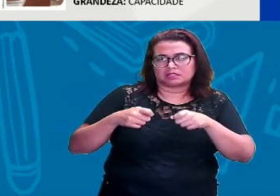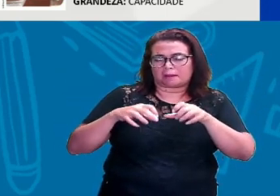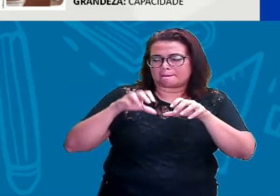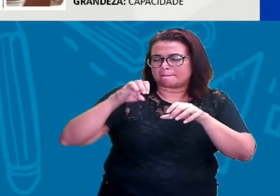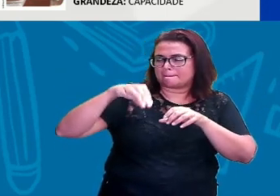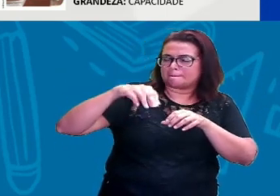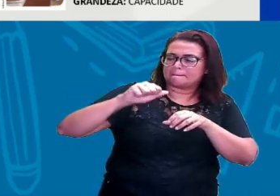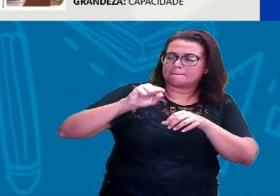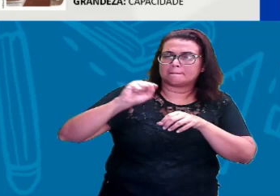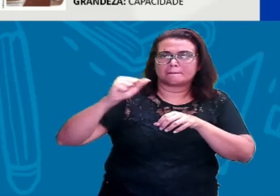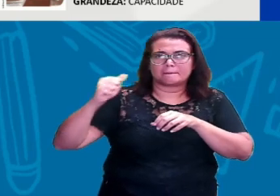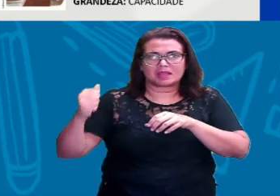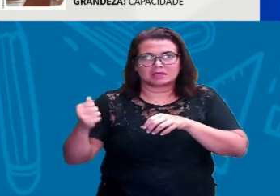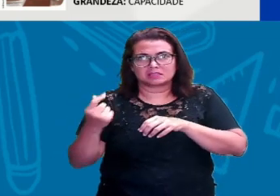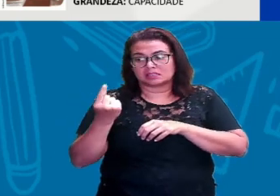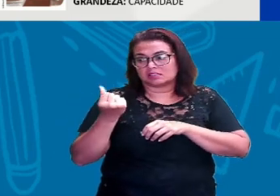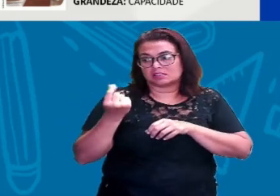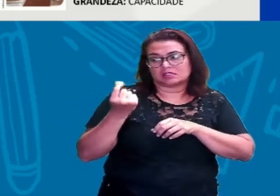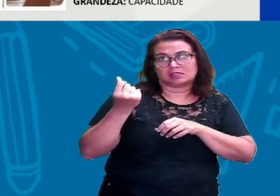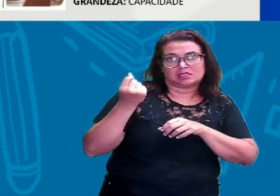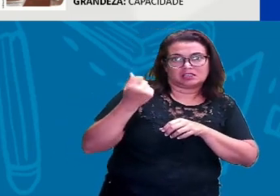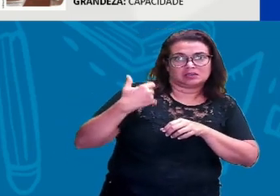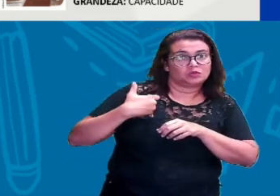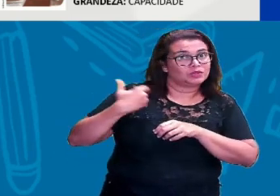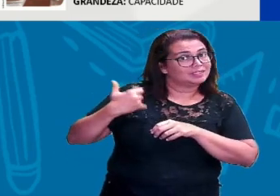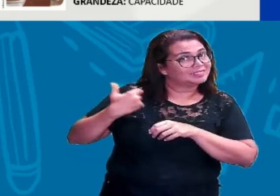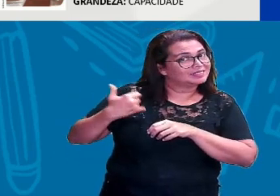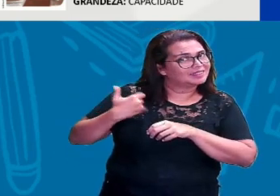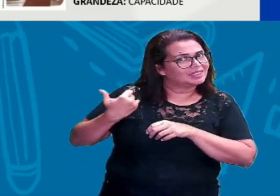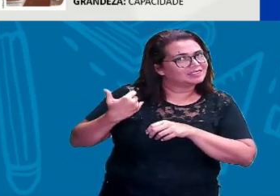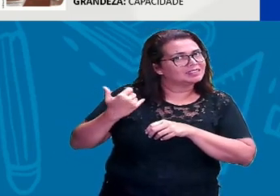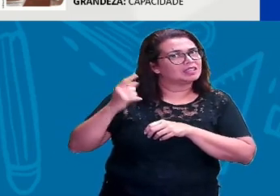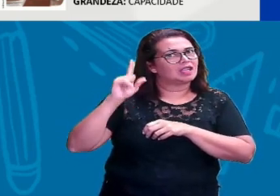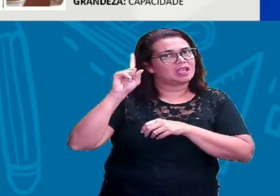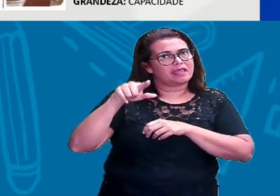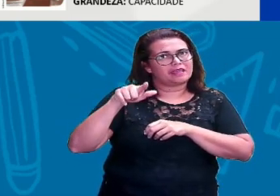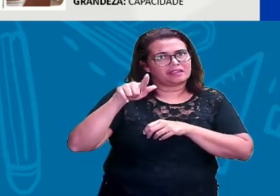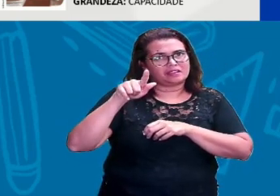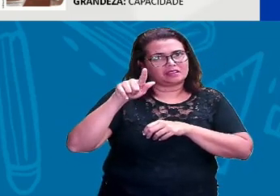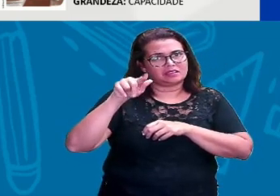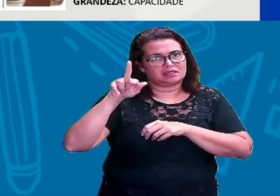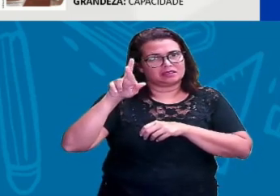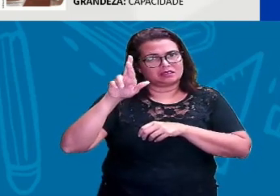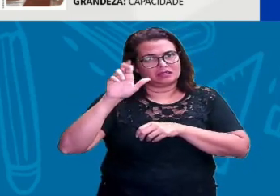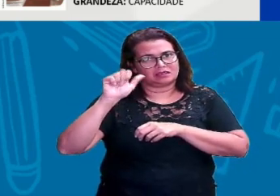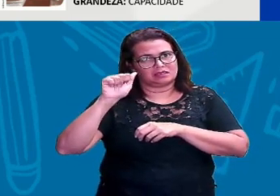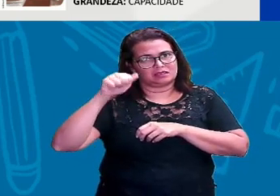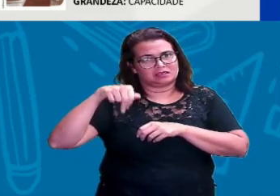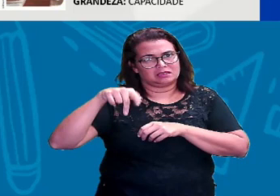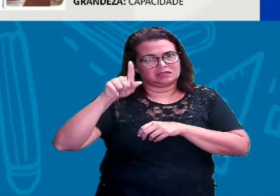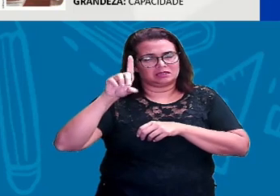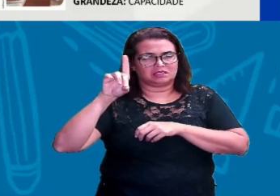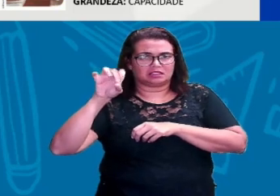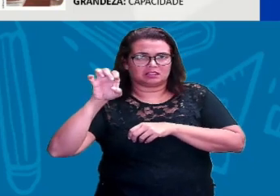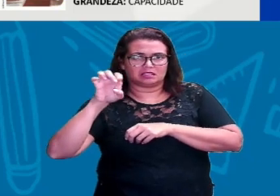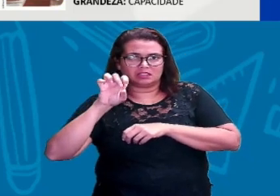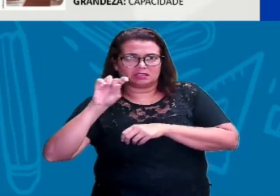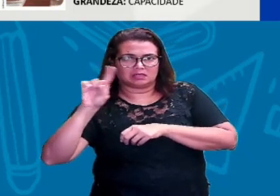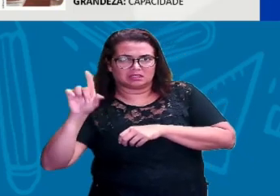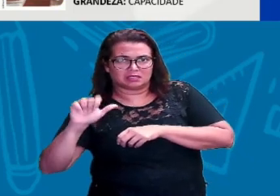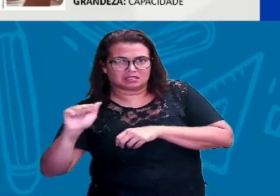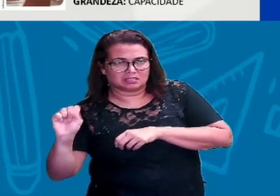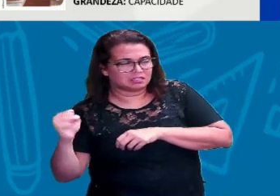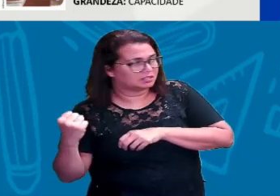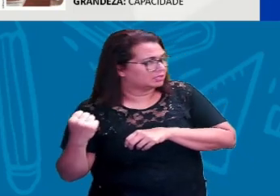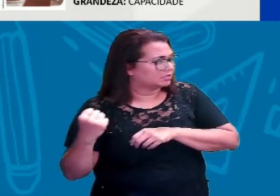massa, preço, idade, entre outros. Então, eu tenho grandezas que eu vou identificar. A